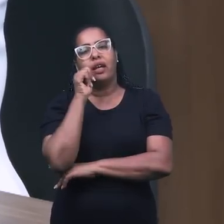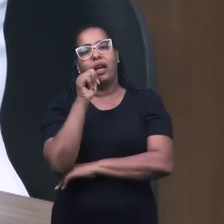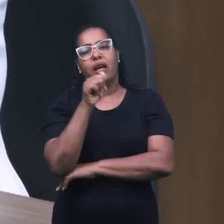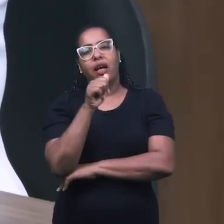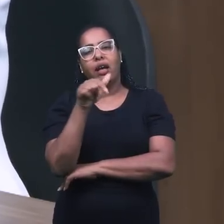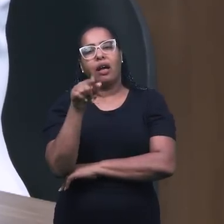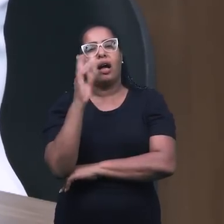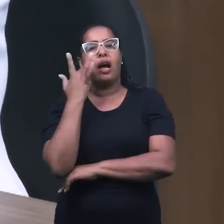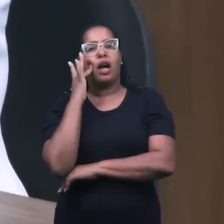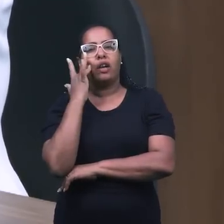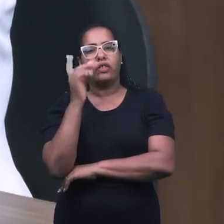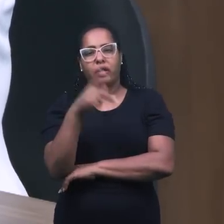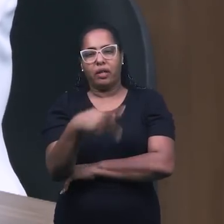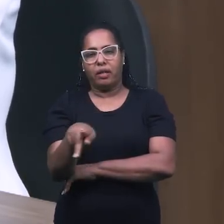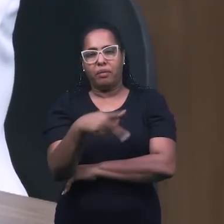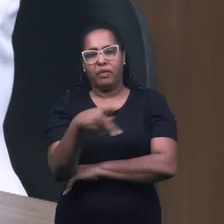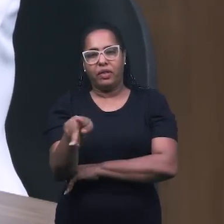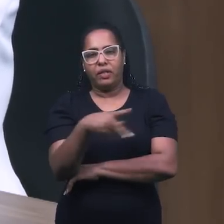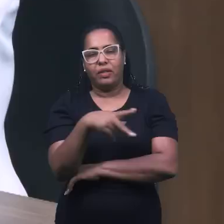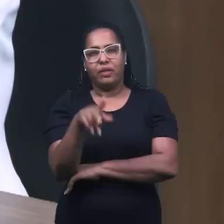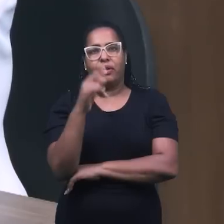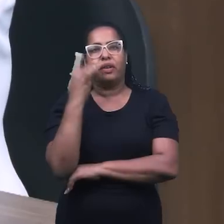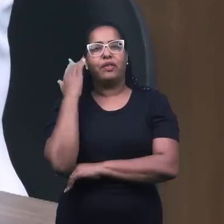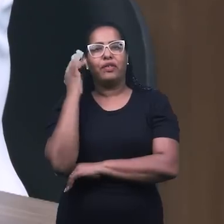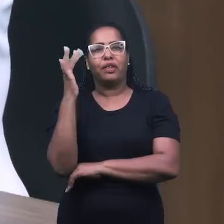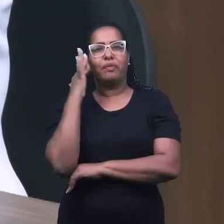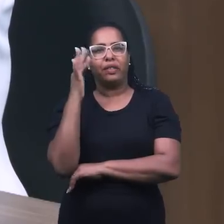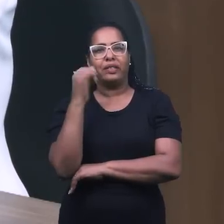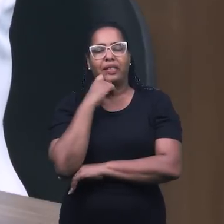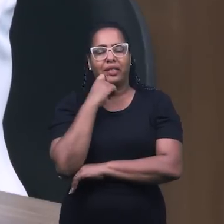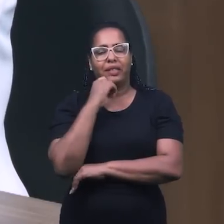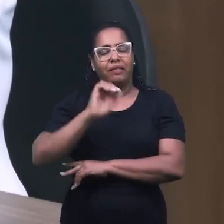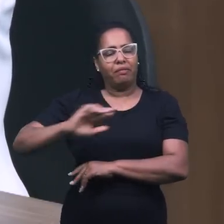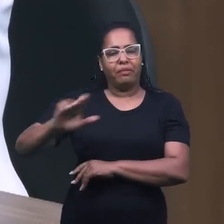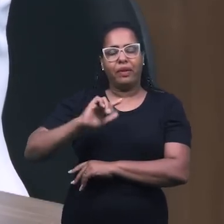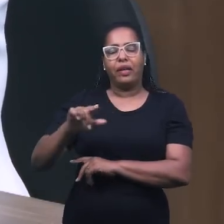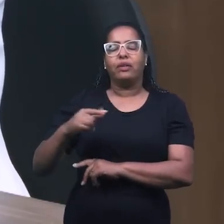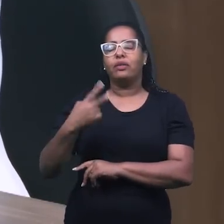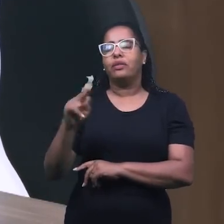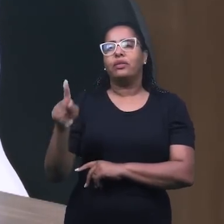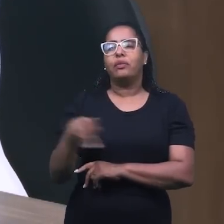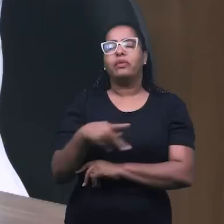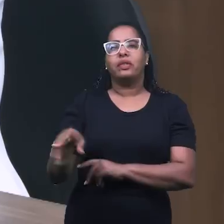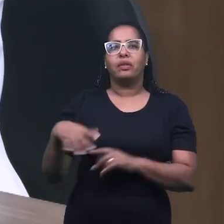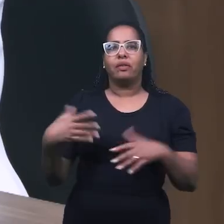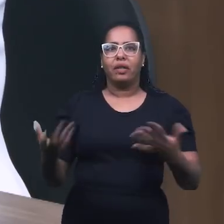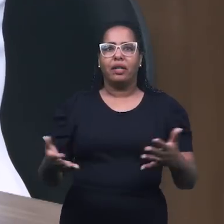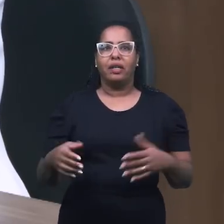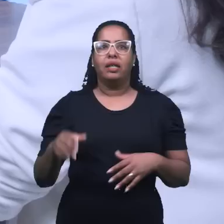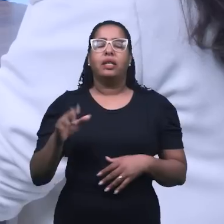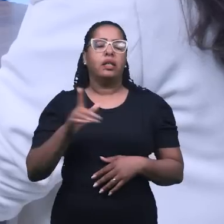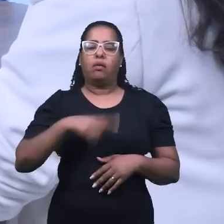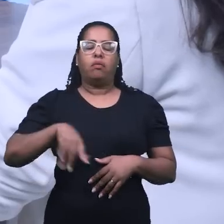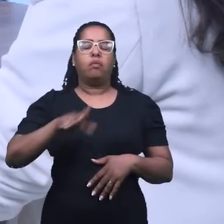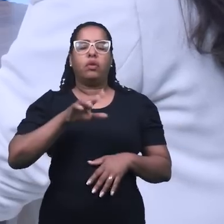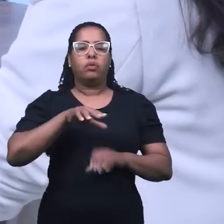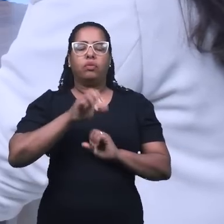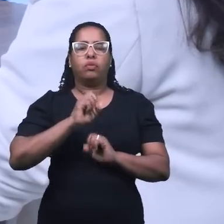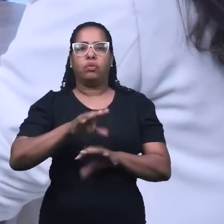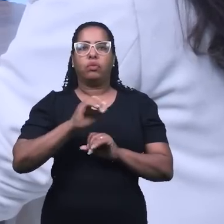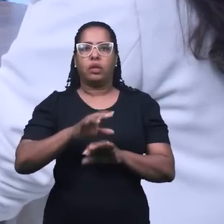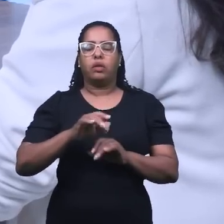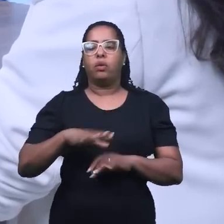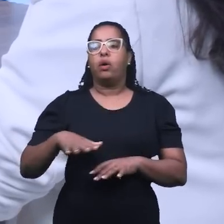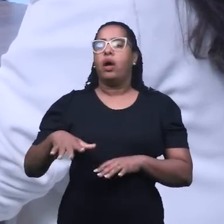olho, essa irmã deve ser professora. Deve ser professora. A gente fica imaginando, mas não é, né? Sua profissão é qual? Não, eu não sou da